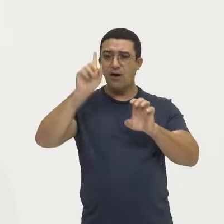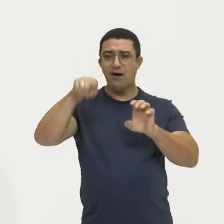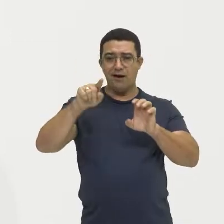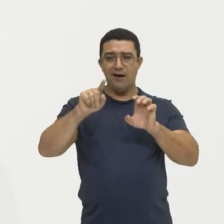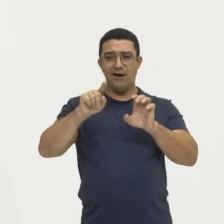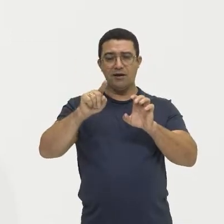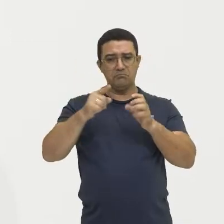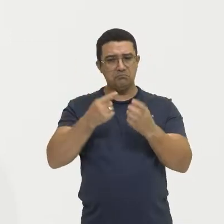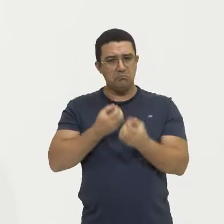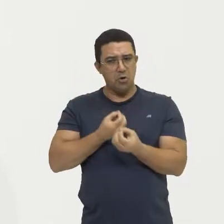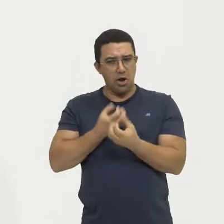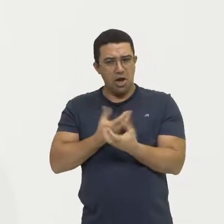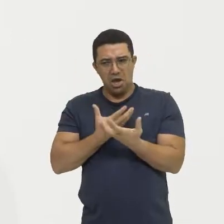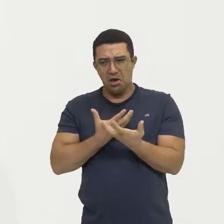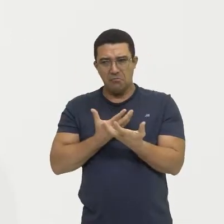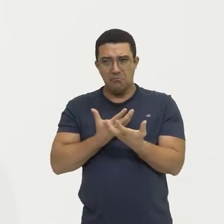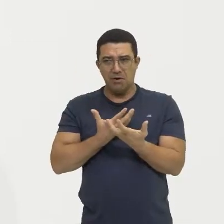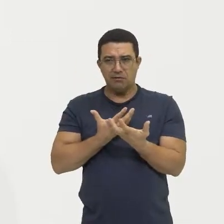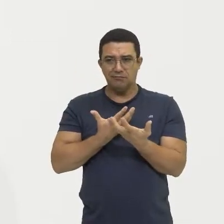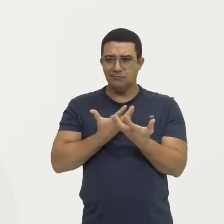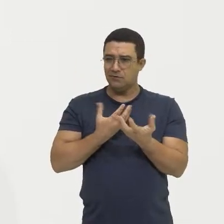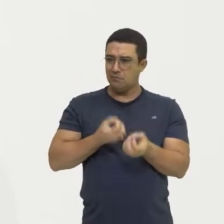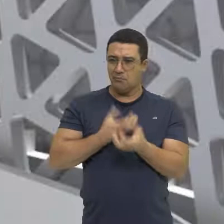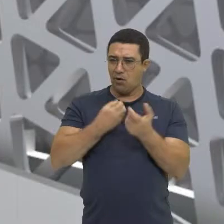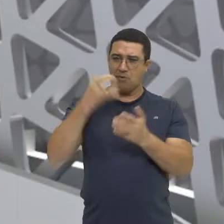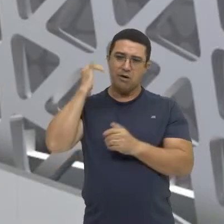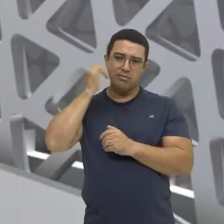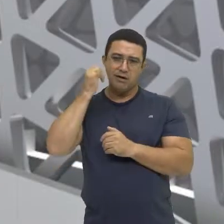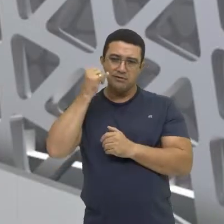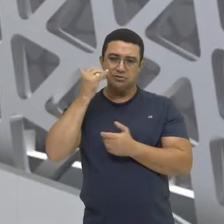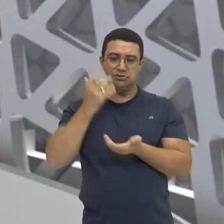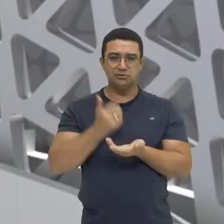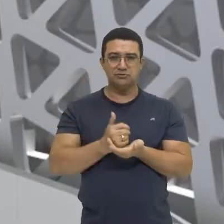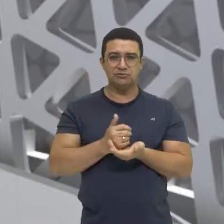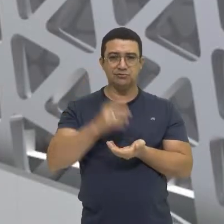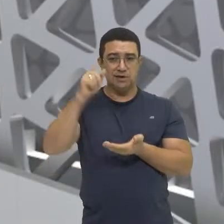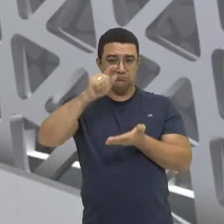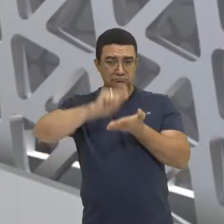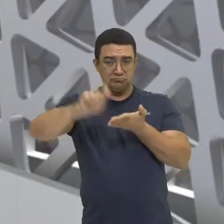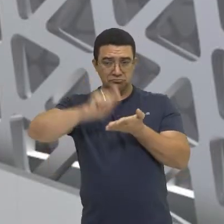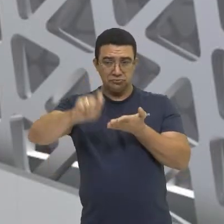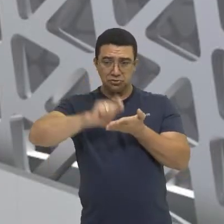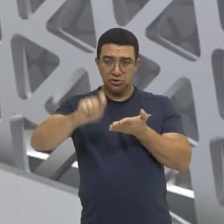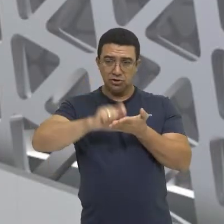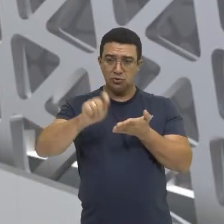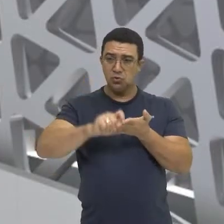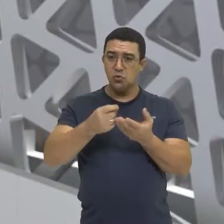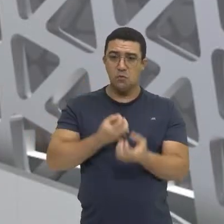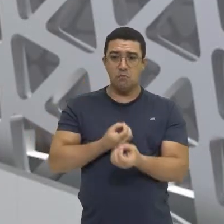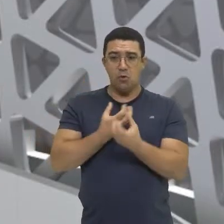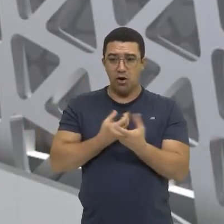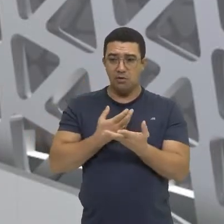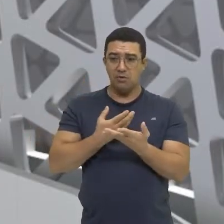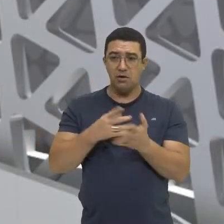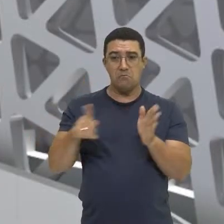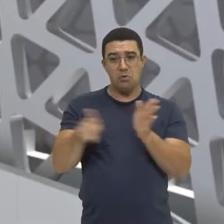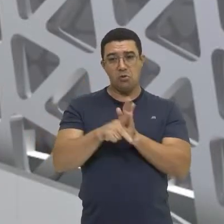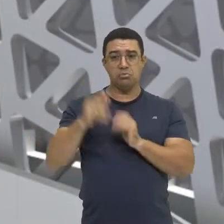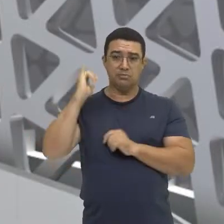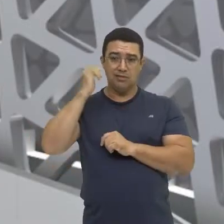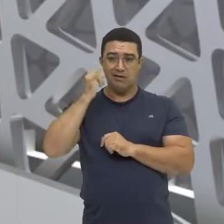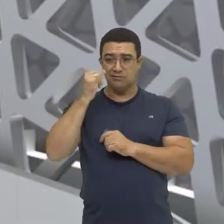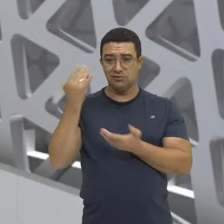de poema, ele é forma de um poema narrativo, ele é escrito em forma de uma narrativa